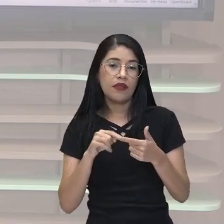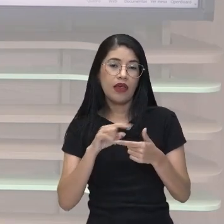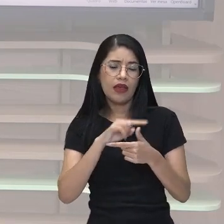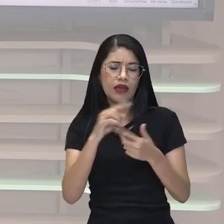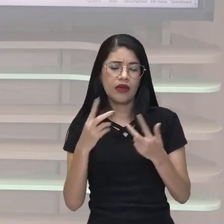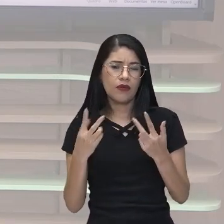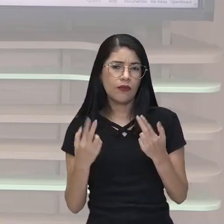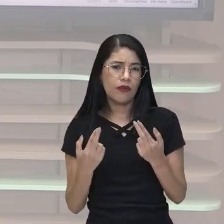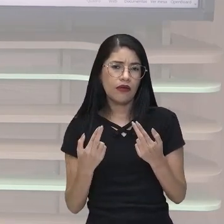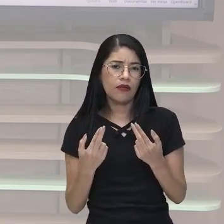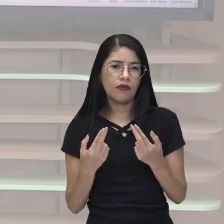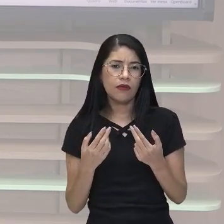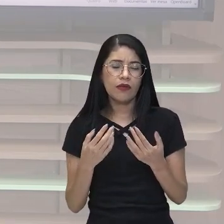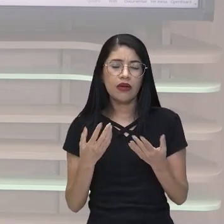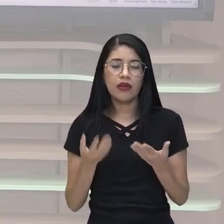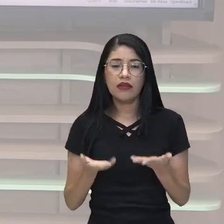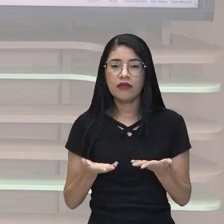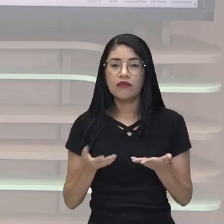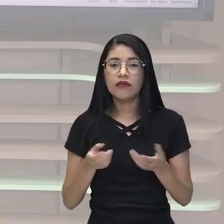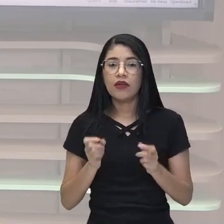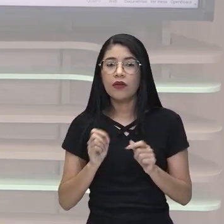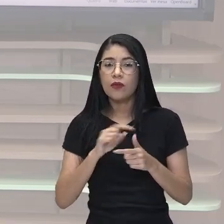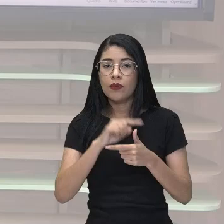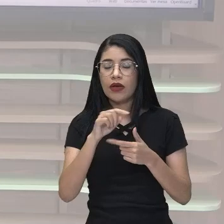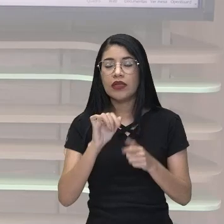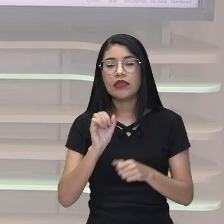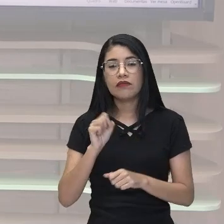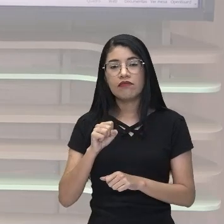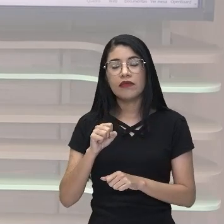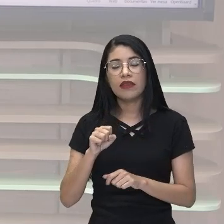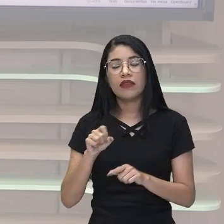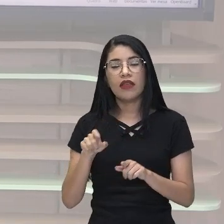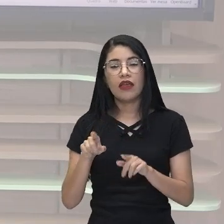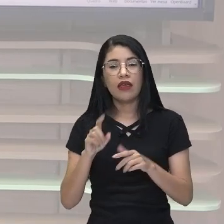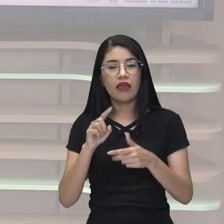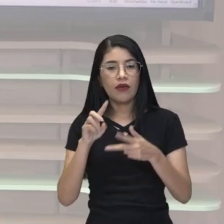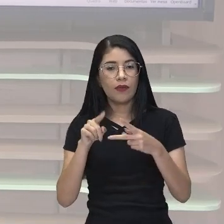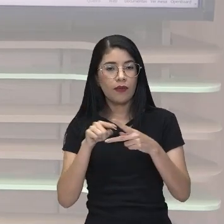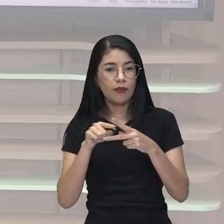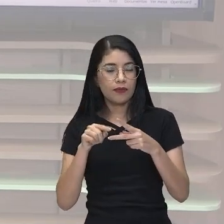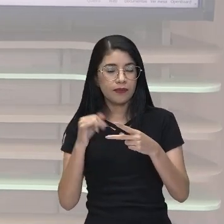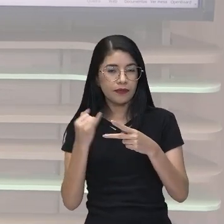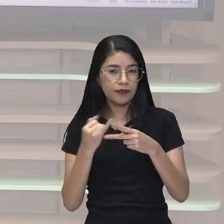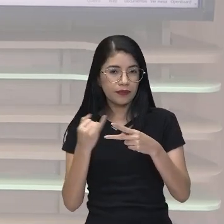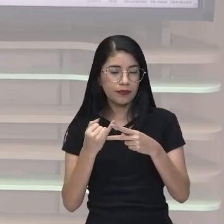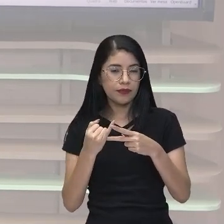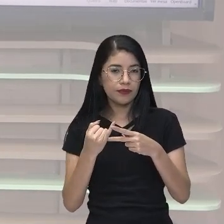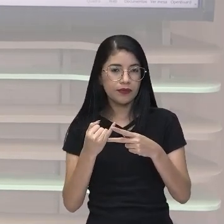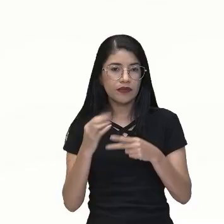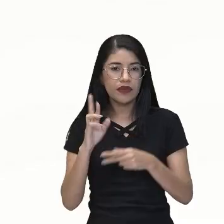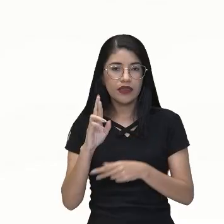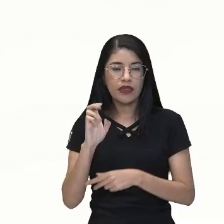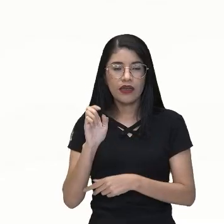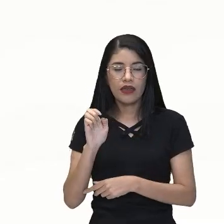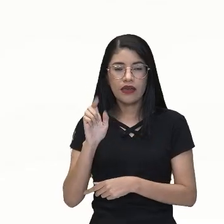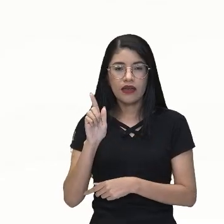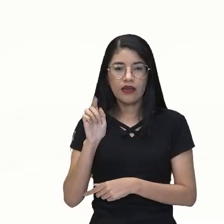são iguais, então o quadrado, sim, é um exemplo de polígono regular, tá bom? Vamos voltar aqui para a